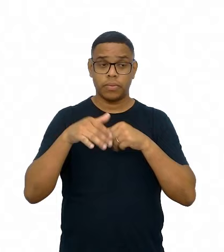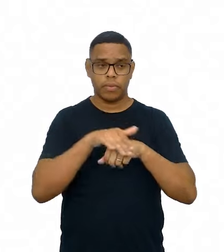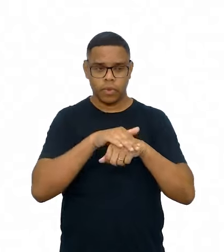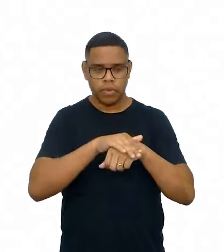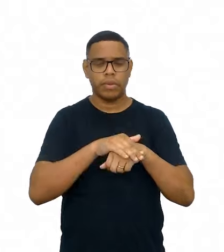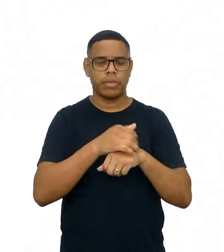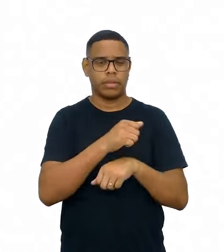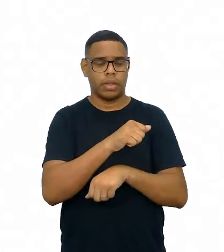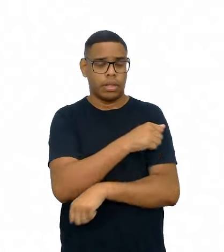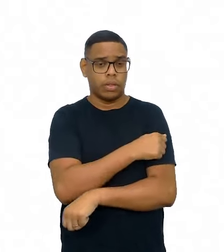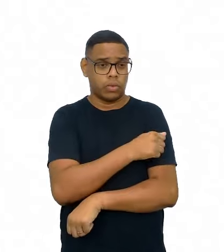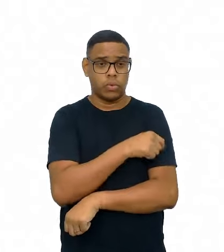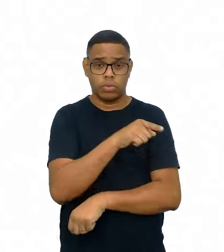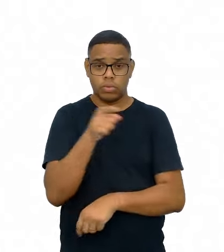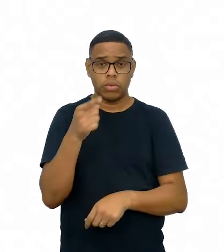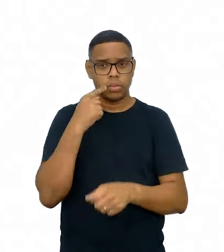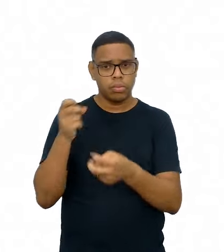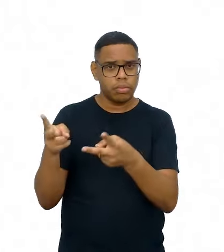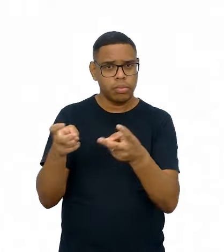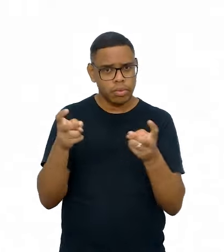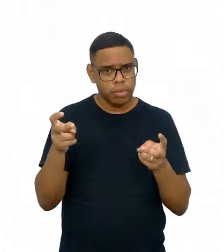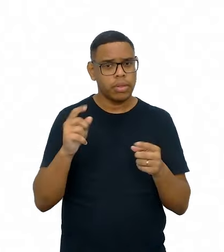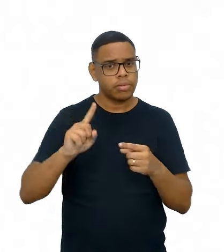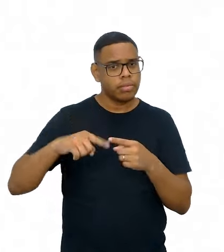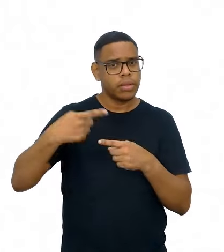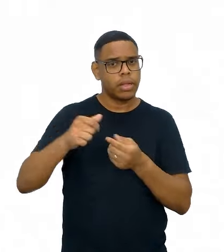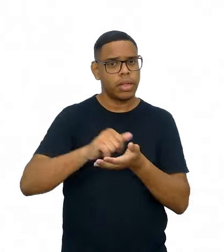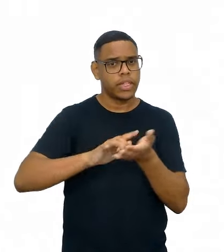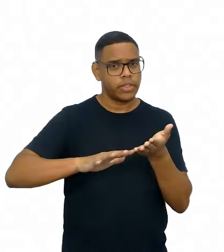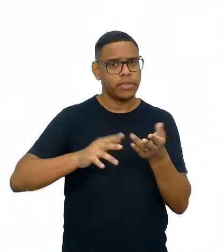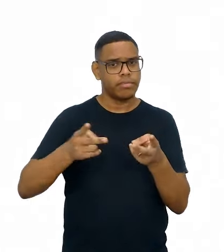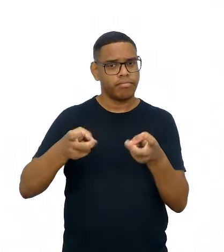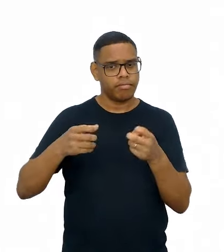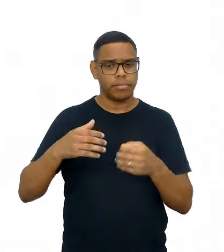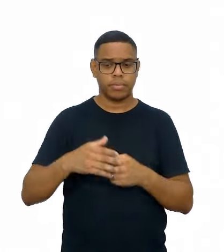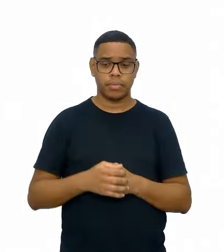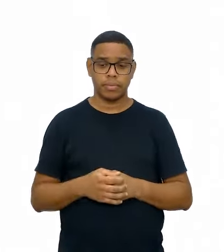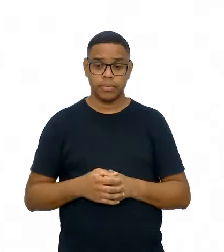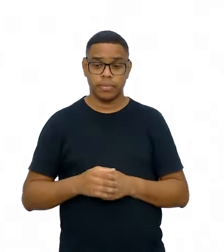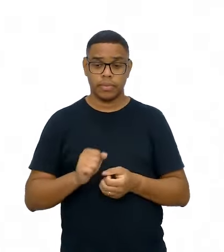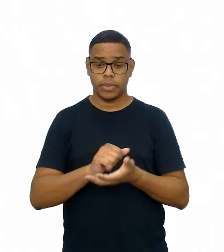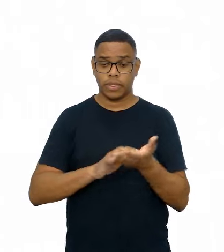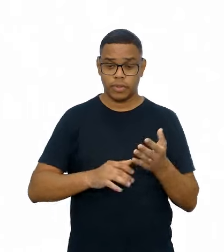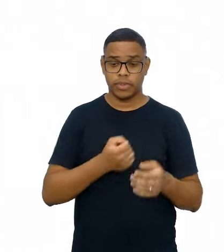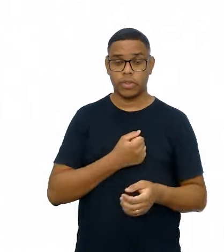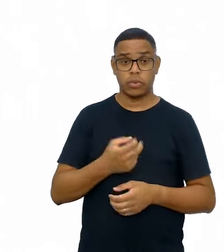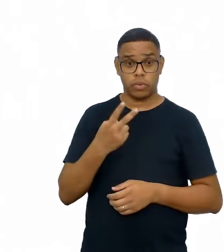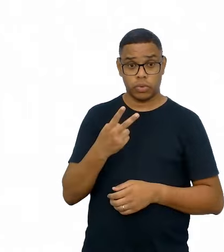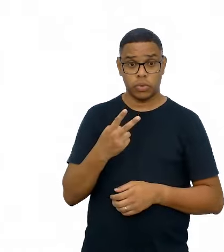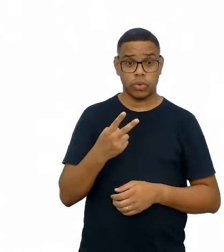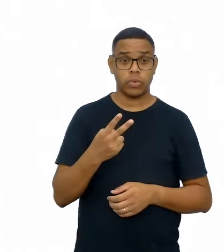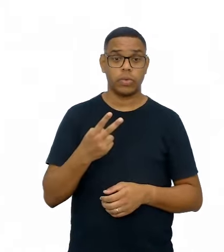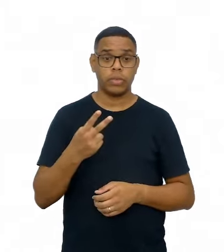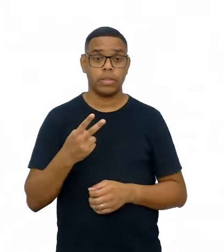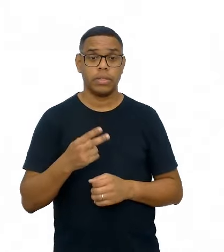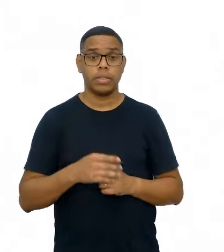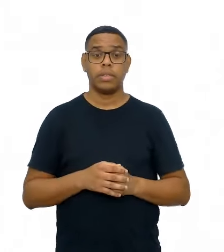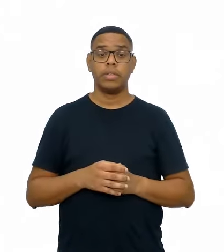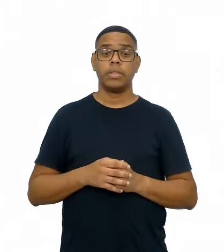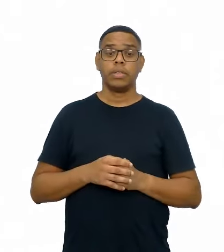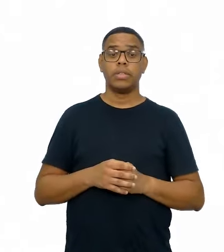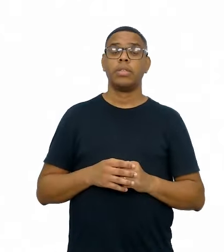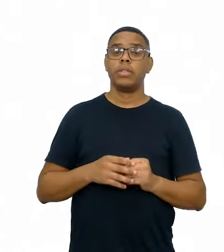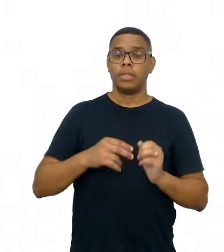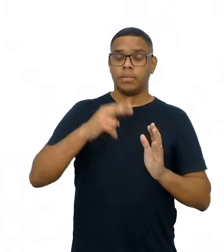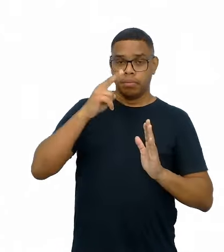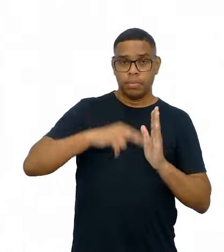atividade 2, né, é justamente a releitura do texto de divulgação científica da aula anterior, com o objetivo de